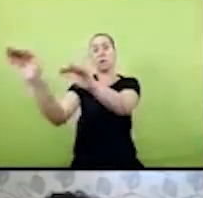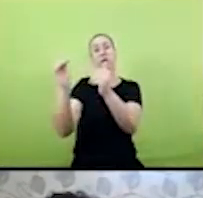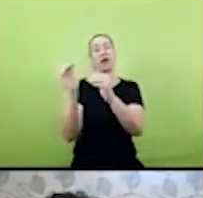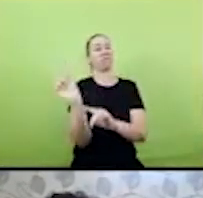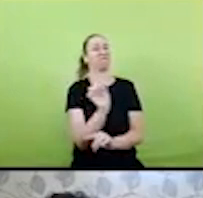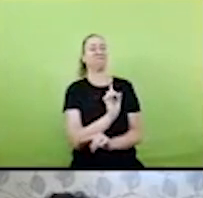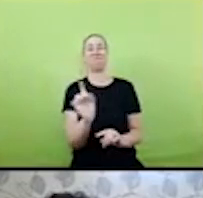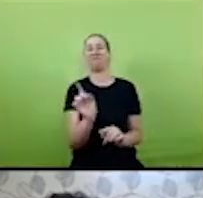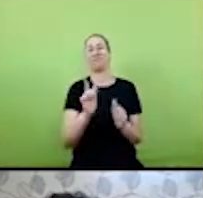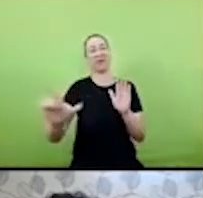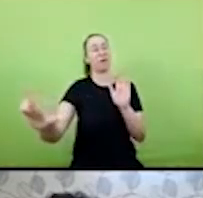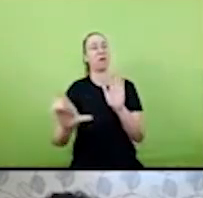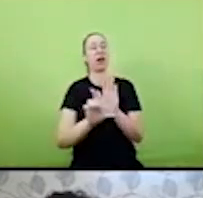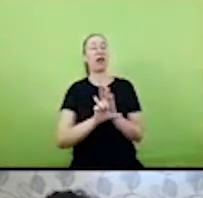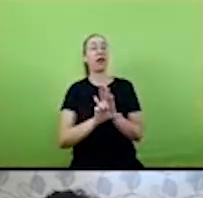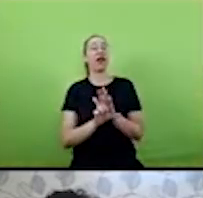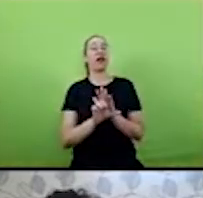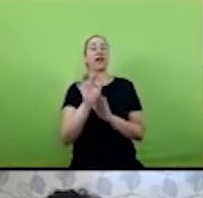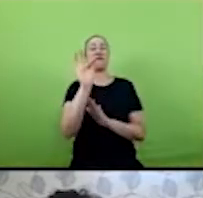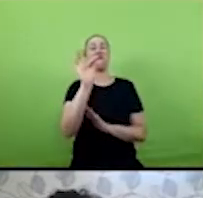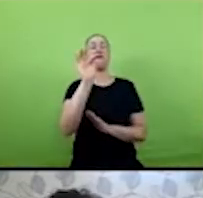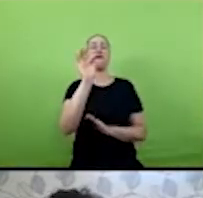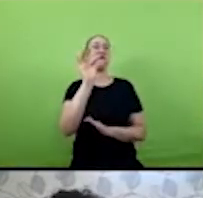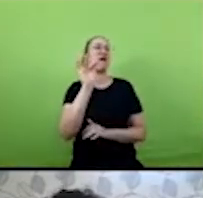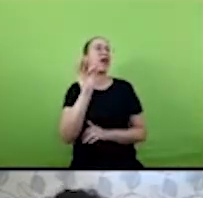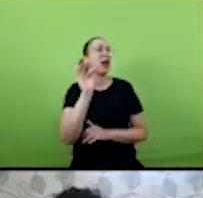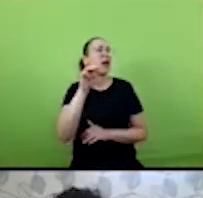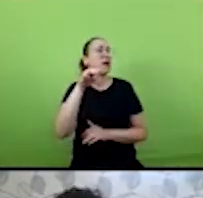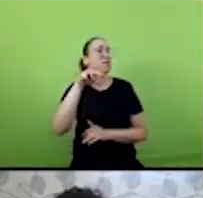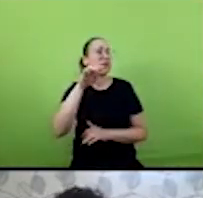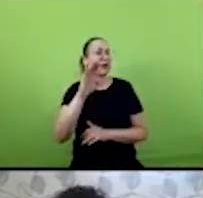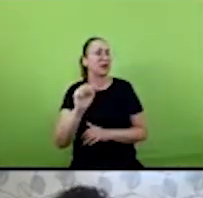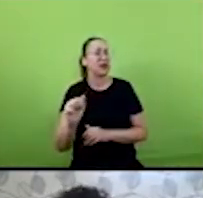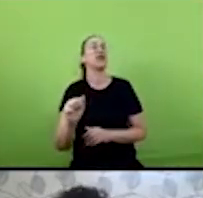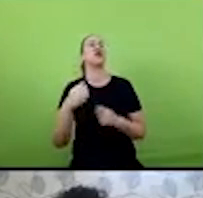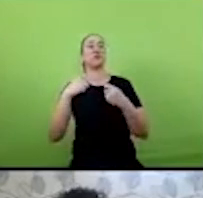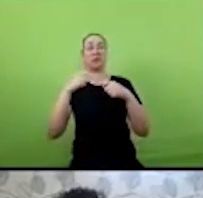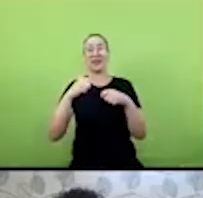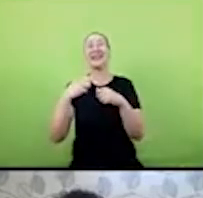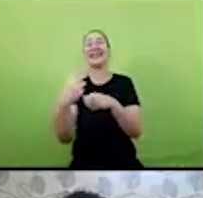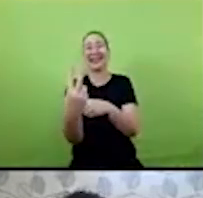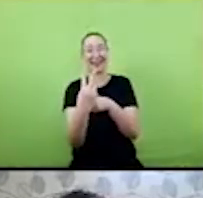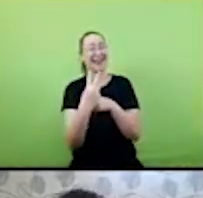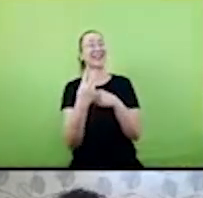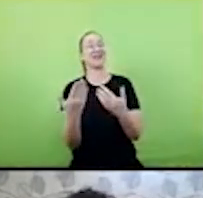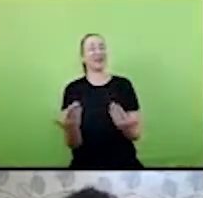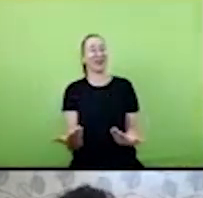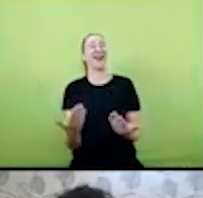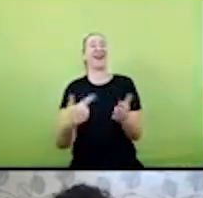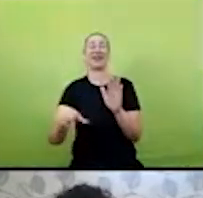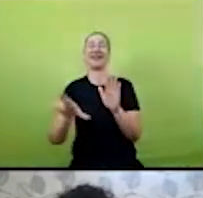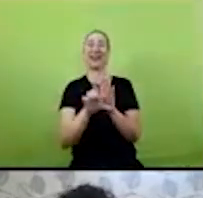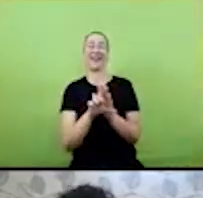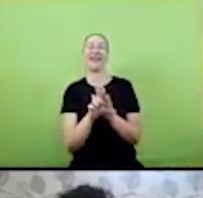ela veio trazer essa especificidade, né? Por que a gente precisa falar de feminicídio e por que o